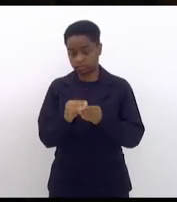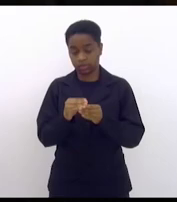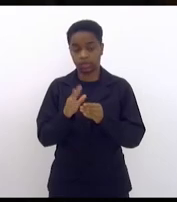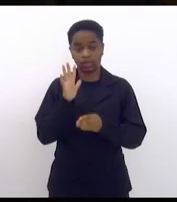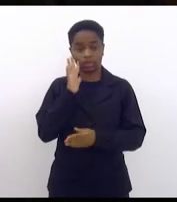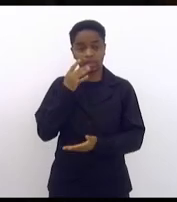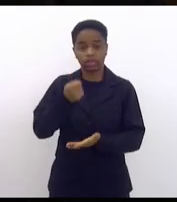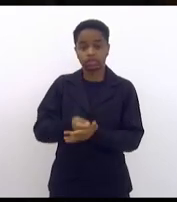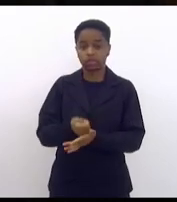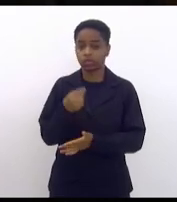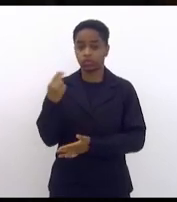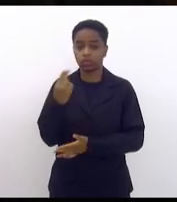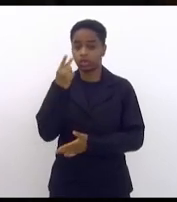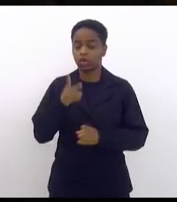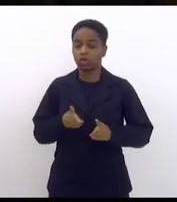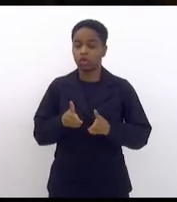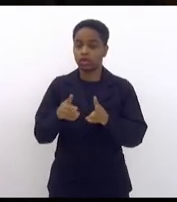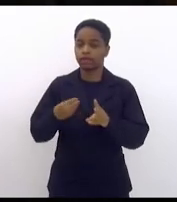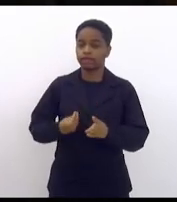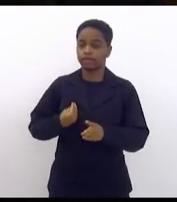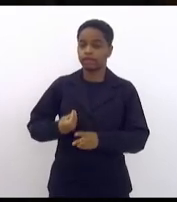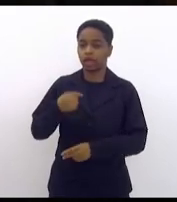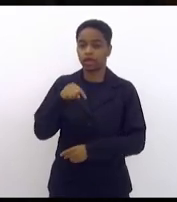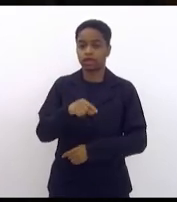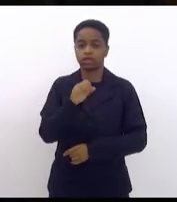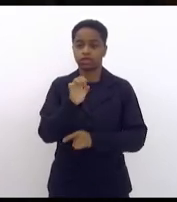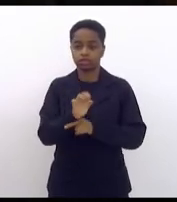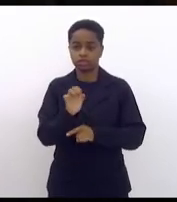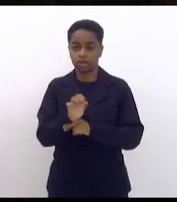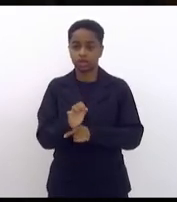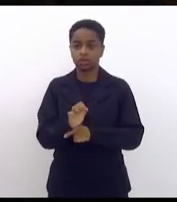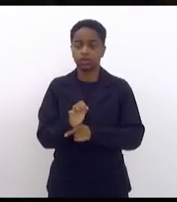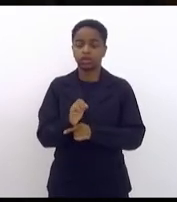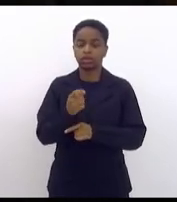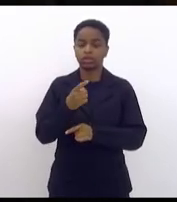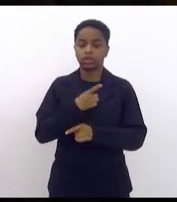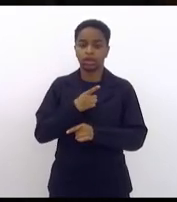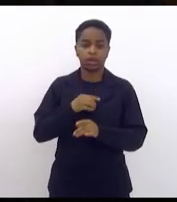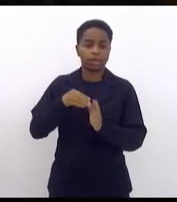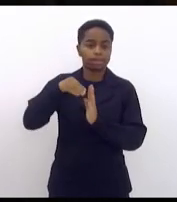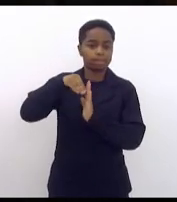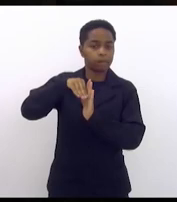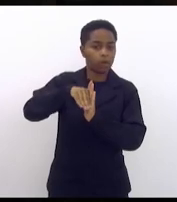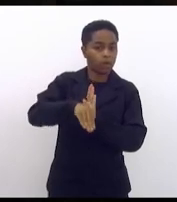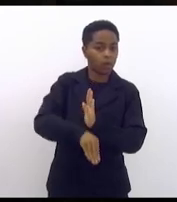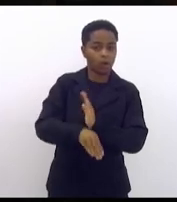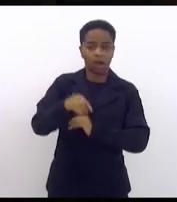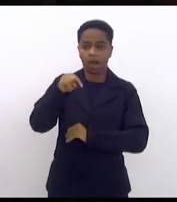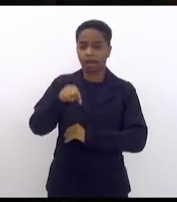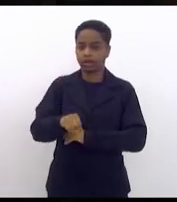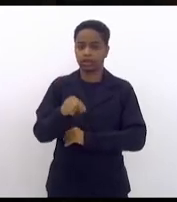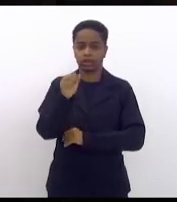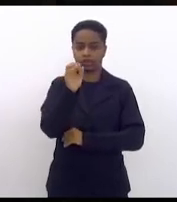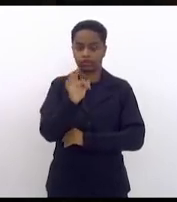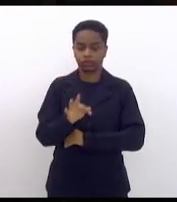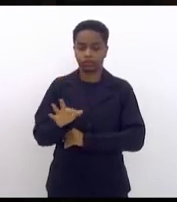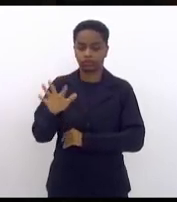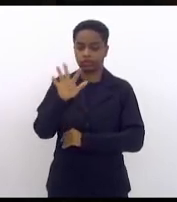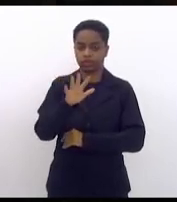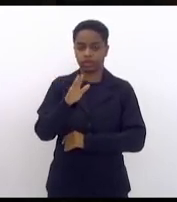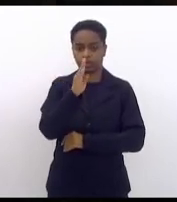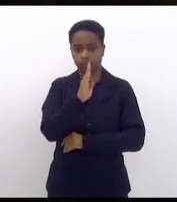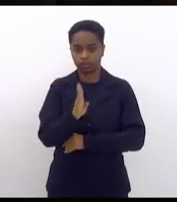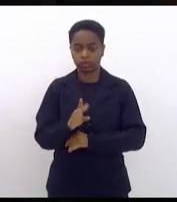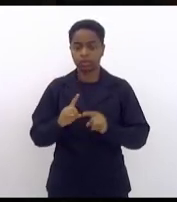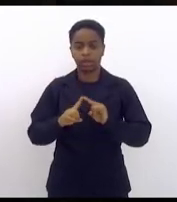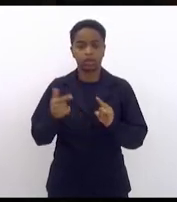mais para vivermos em um Estado que é o Estado que vive a maior decadência da federação brasileira e que não tem um